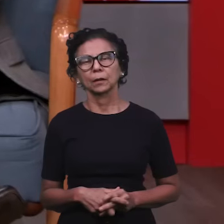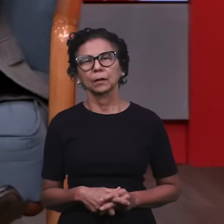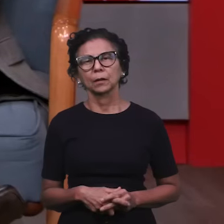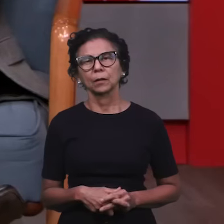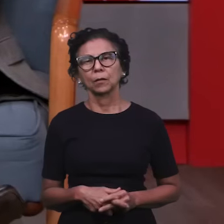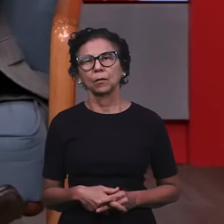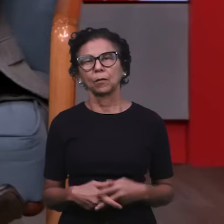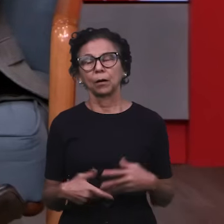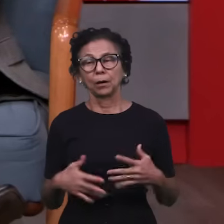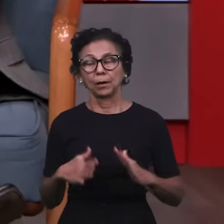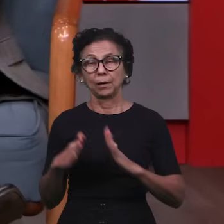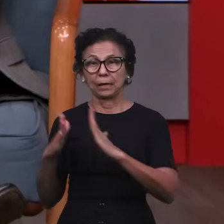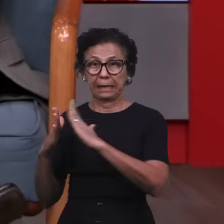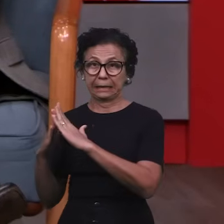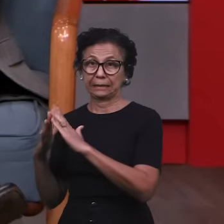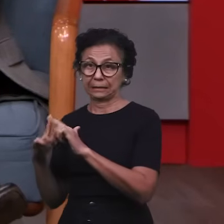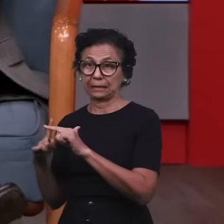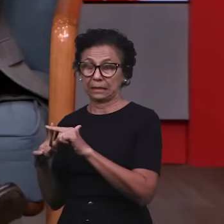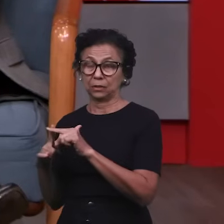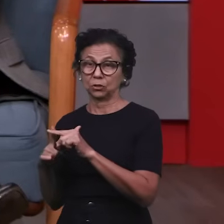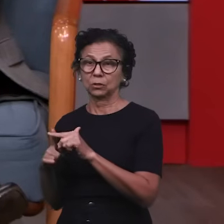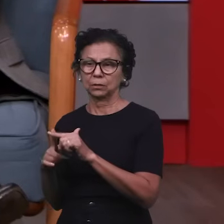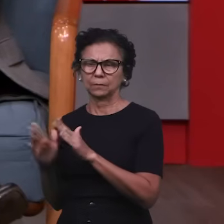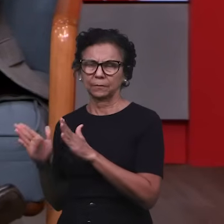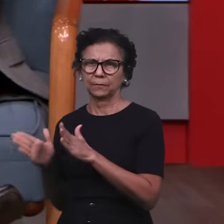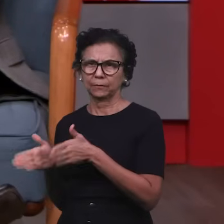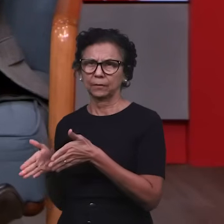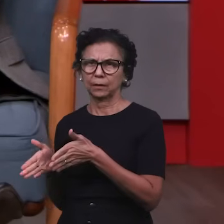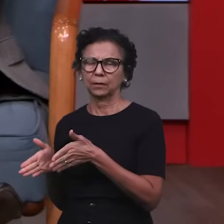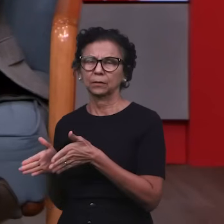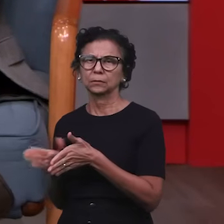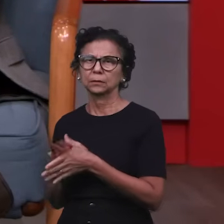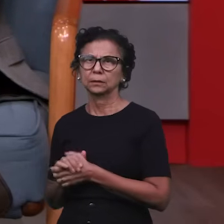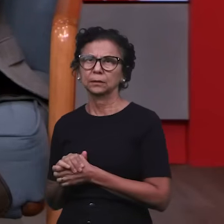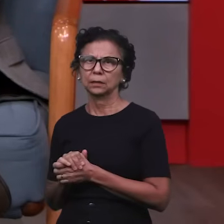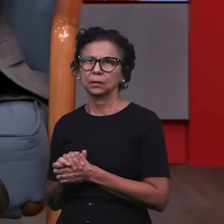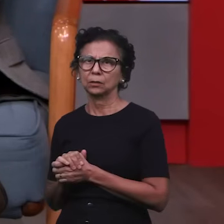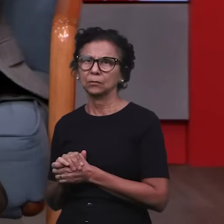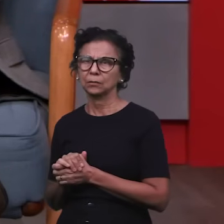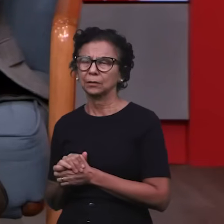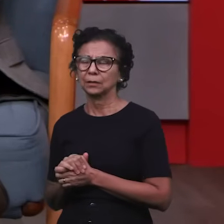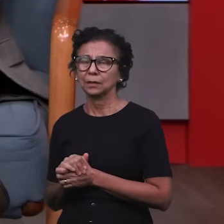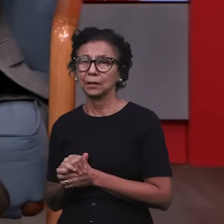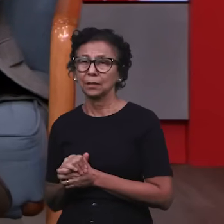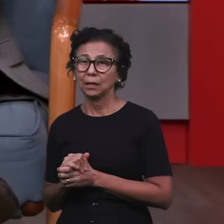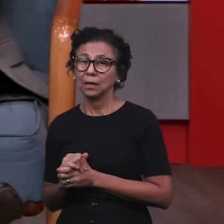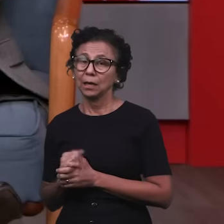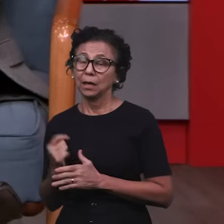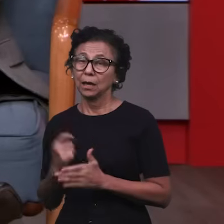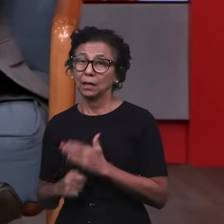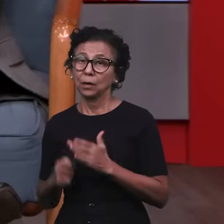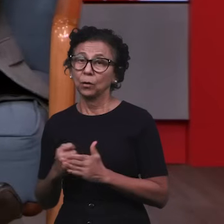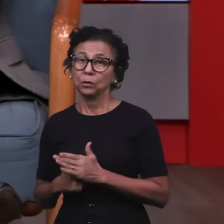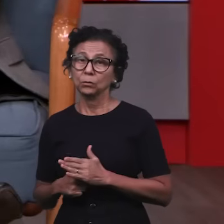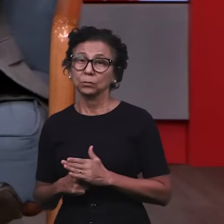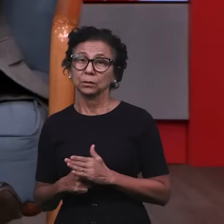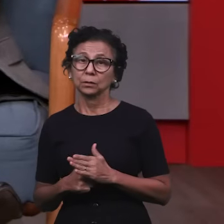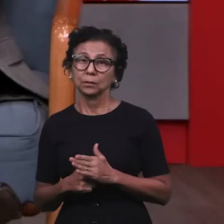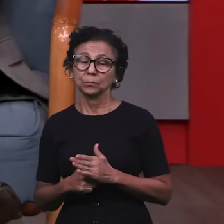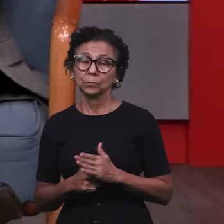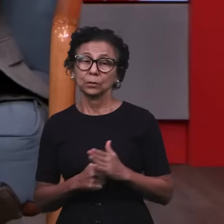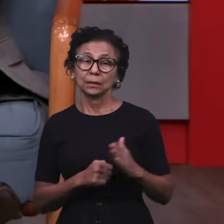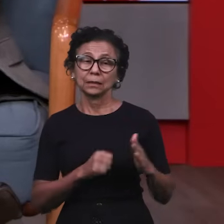hoje, ela luta, a igreja fiel, verdadeira, ela luta contra a tradição religiosa que está em volta. Há